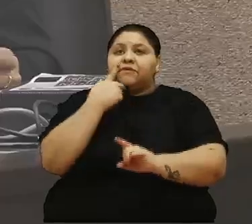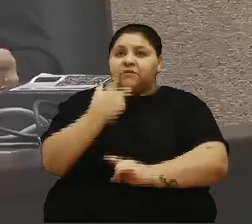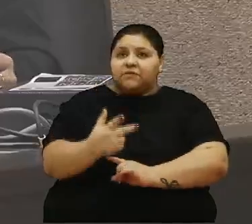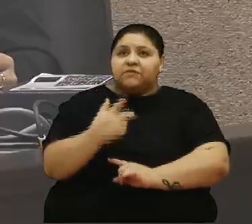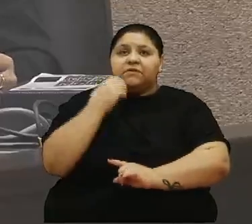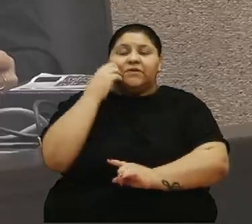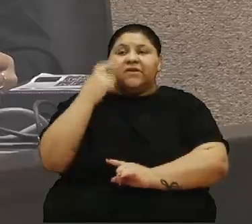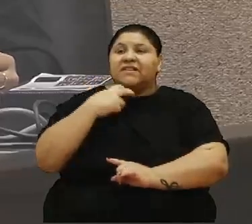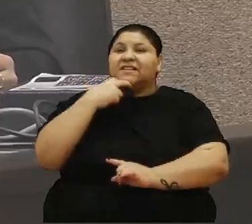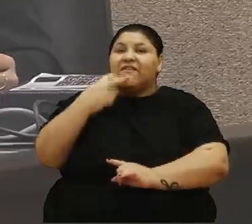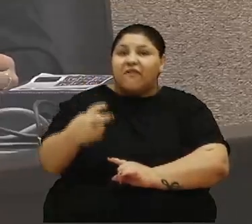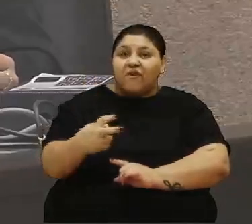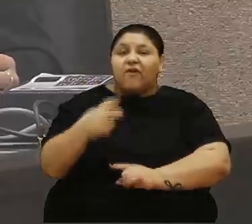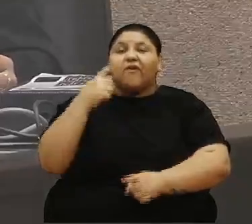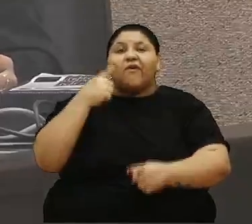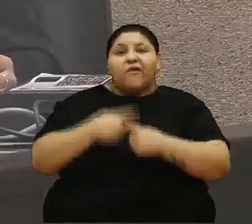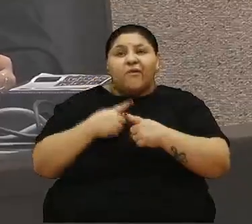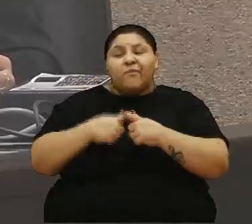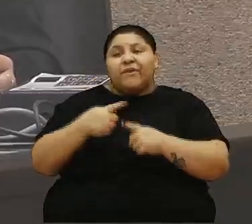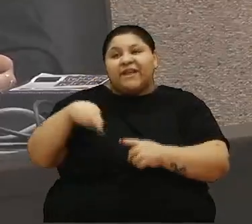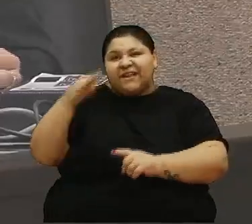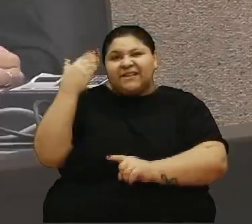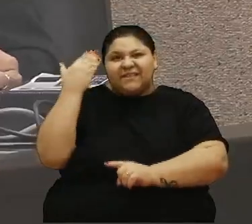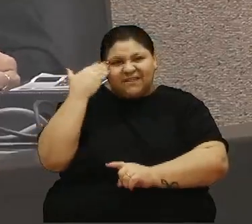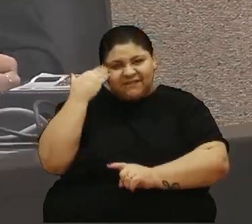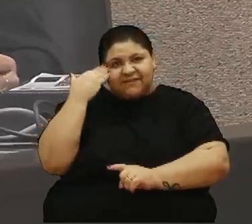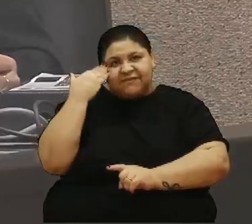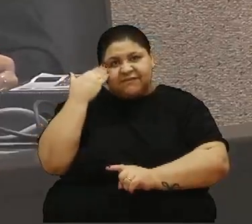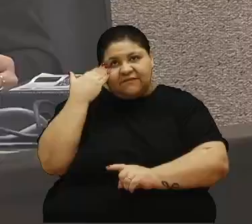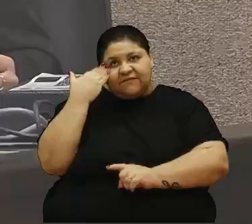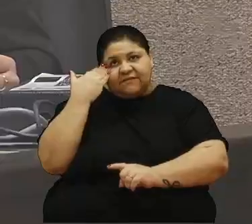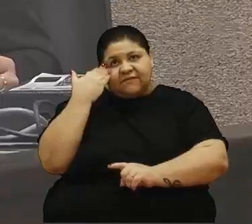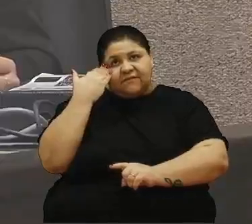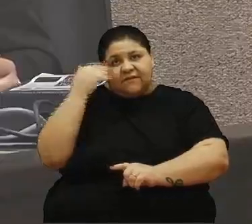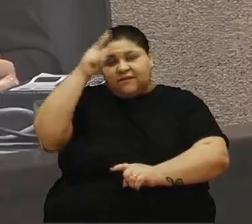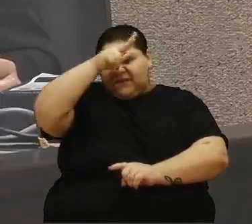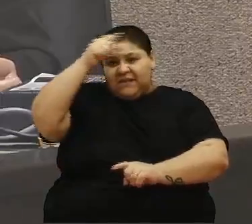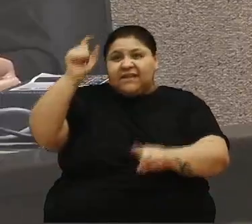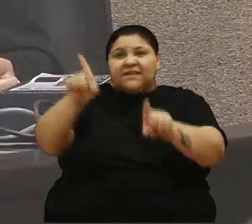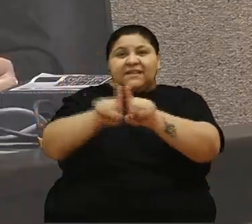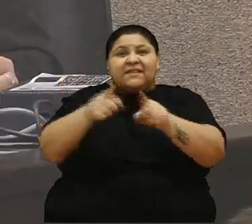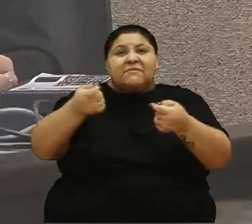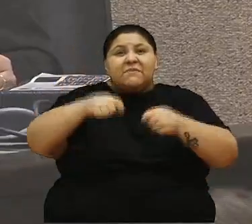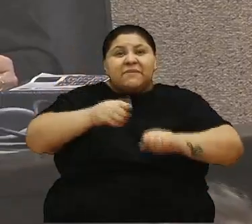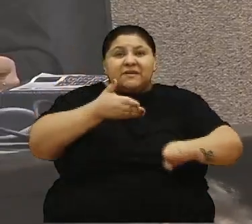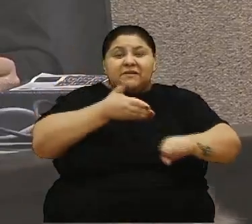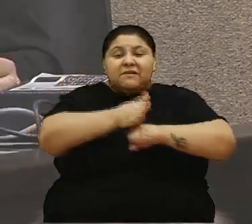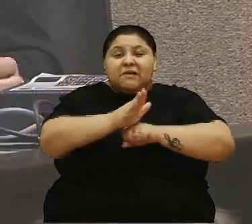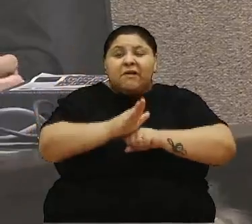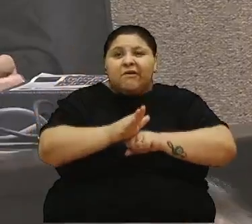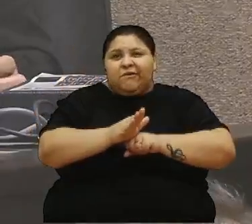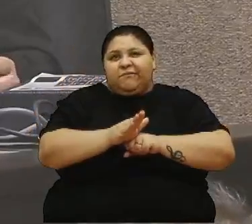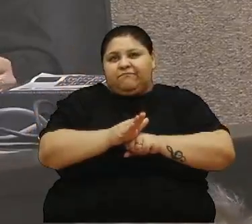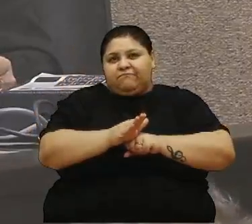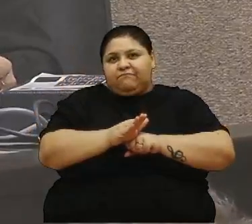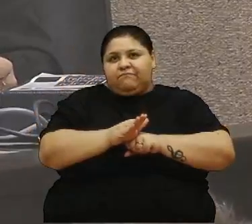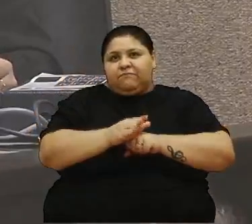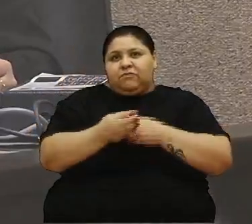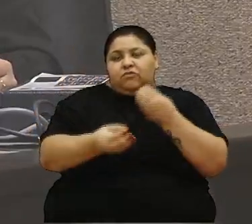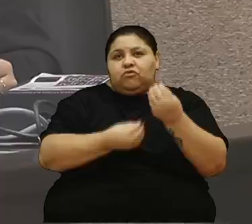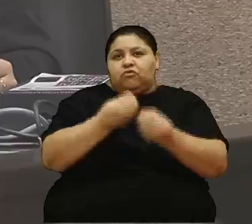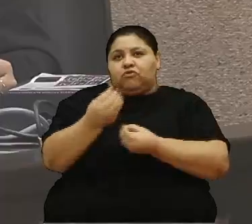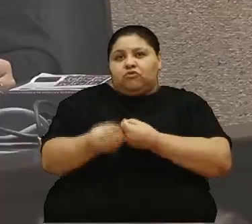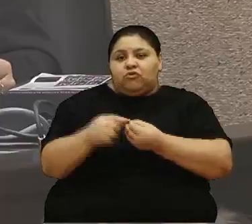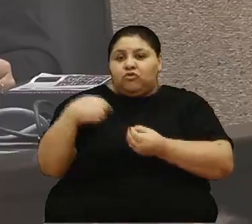a voz nessa questão, porque a gente sabe que a questão da prefeitura também precisa se envolver um pouco mais nisso, com a questão